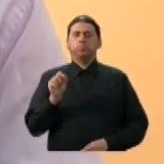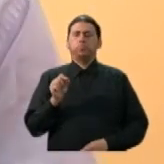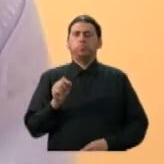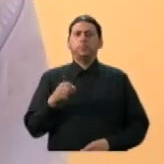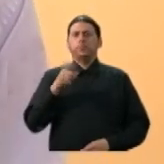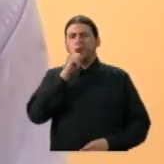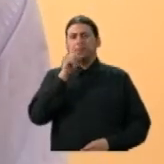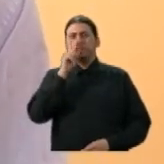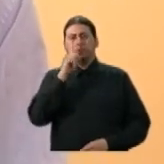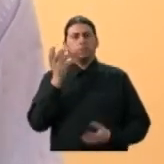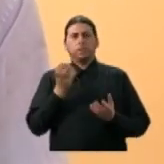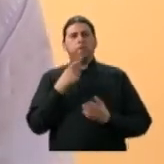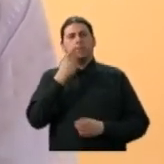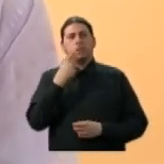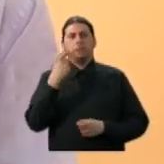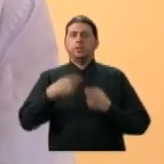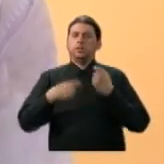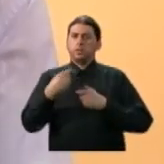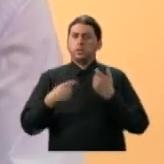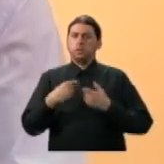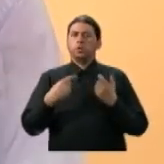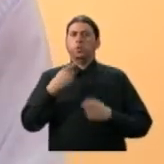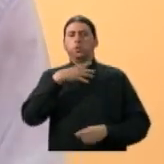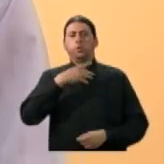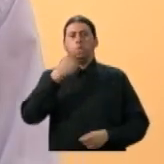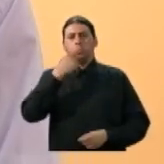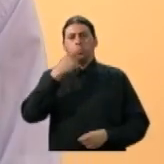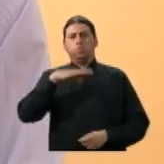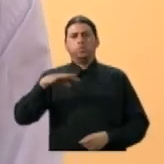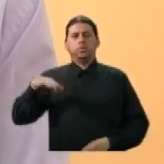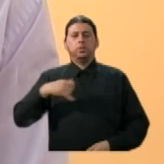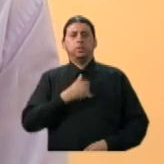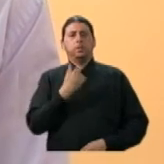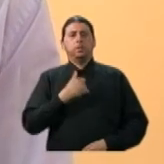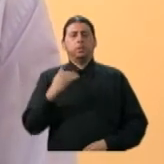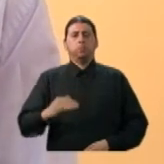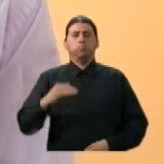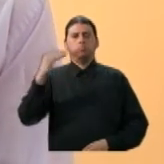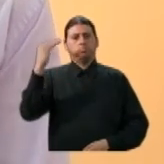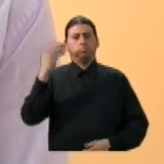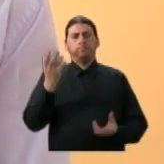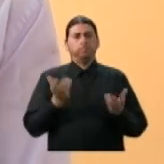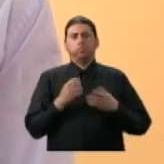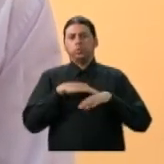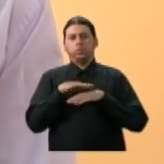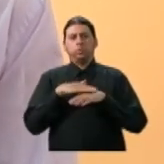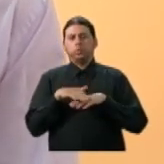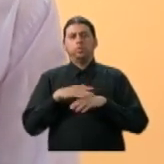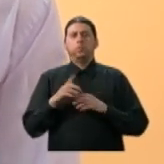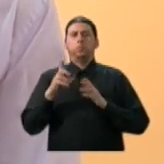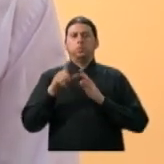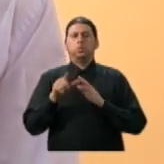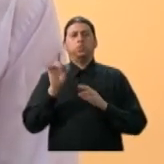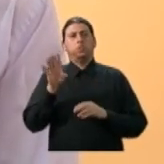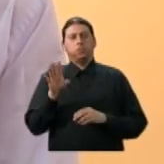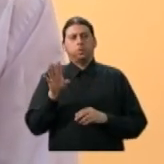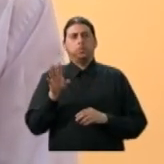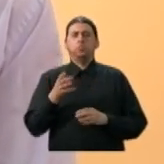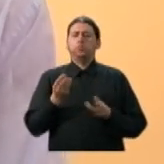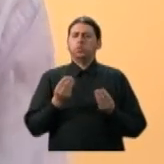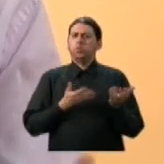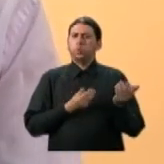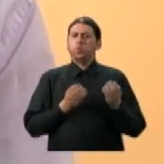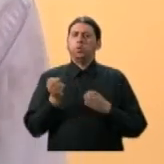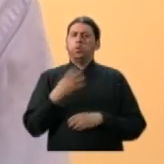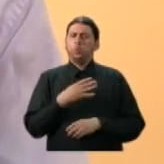querem falar sobre sexo tão cedo com seus filhos. Sim. Ou pensar que seus filhos podem ter relações sexuais e precisam de uma vacina em função disso. Como